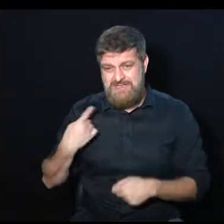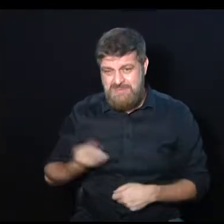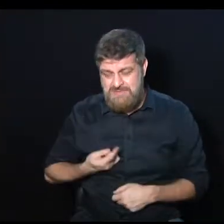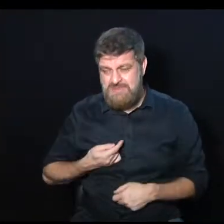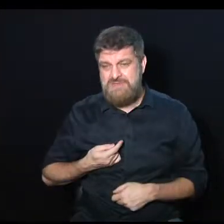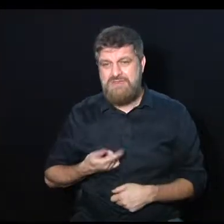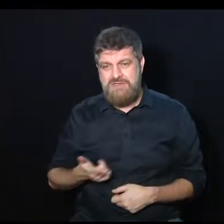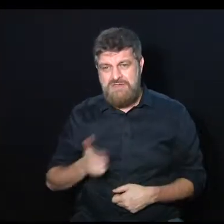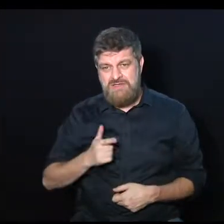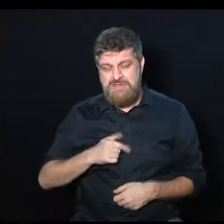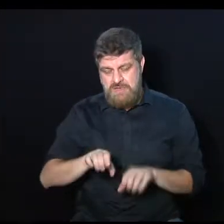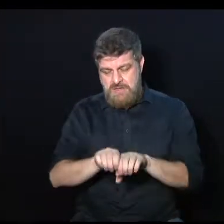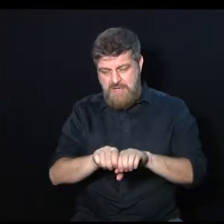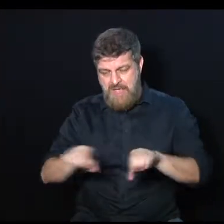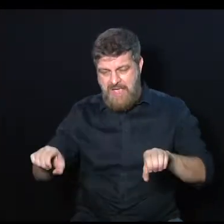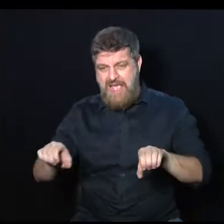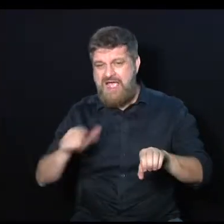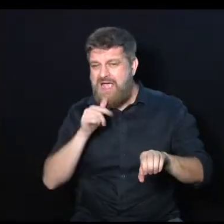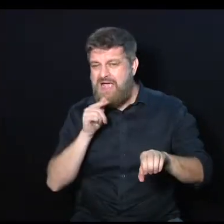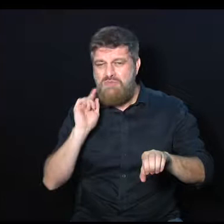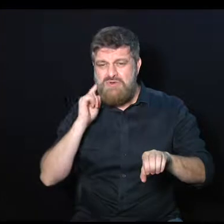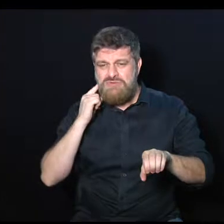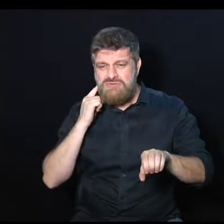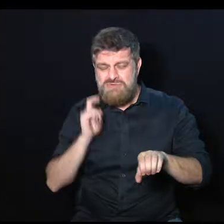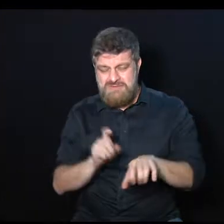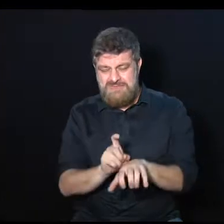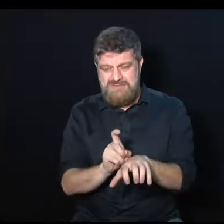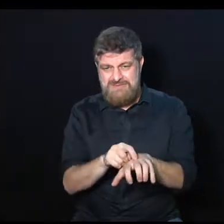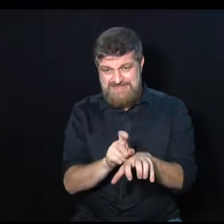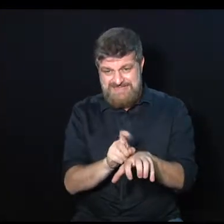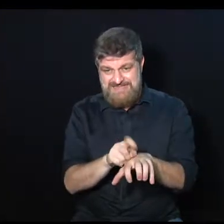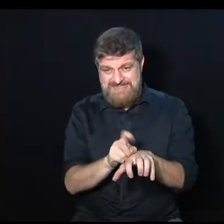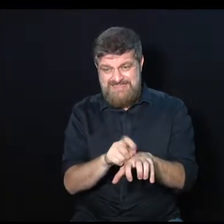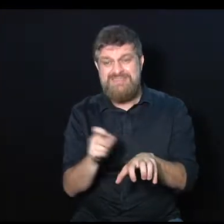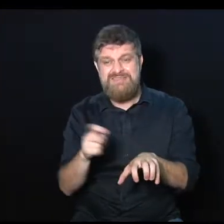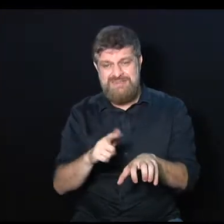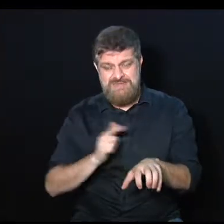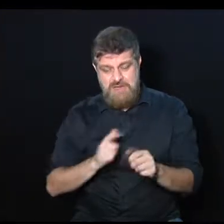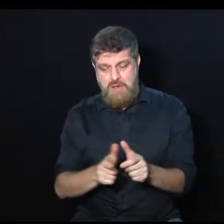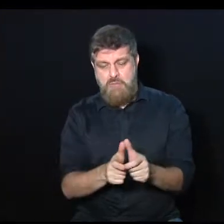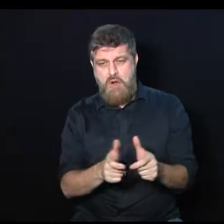eles acompanham a rede de esgoto, que é onde está tendo a maior proliferação de escorpiões.